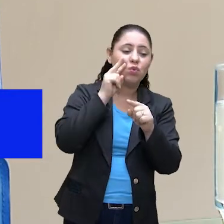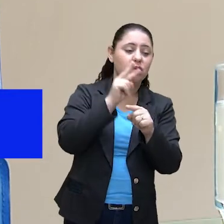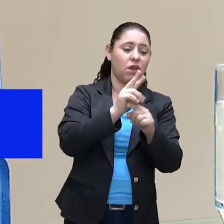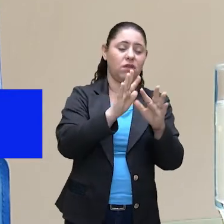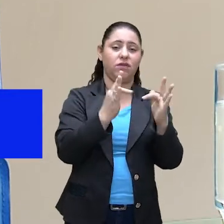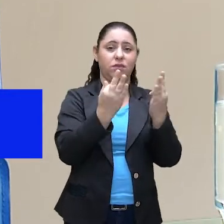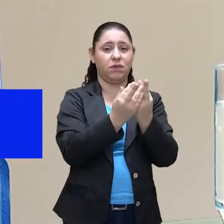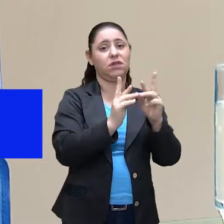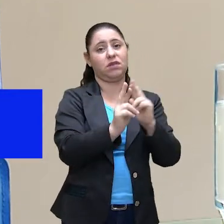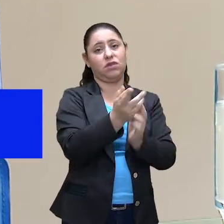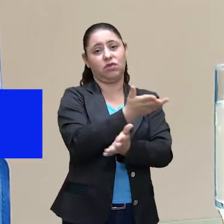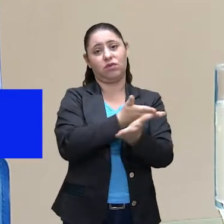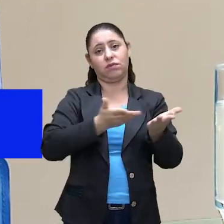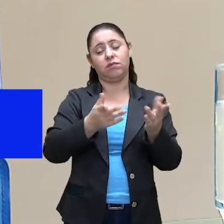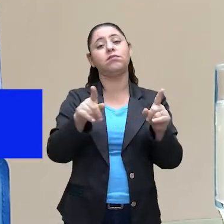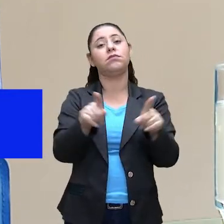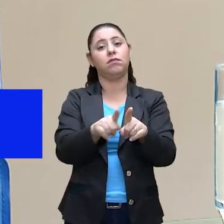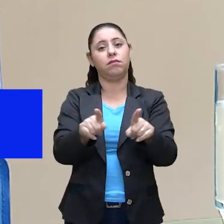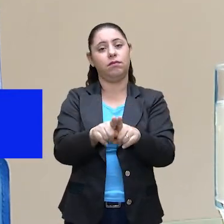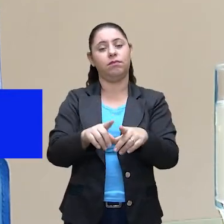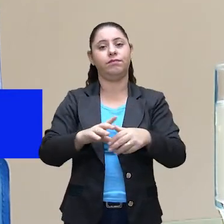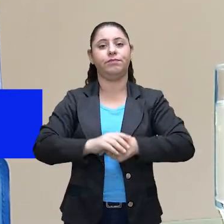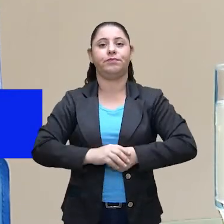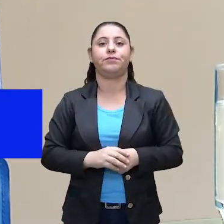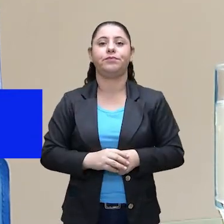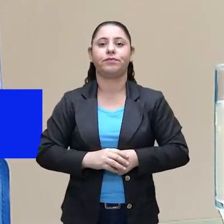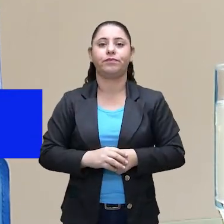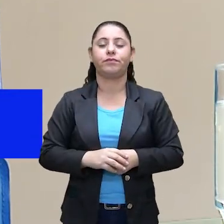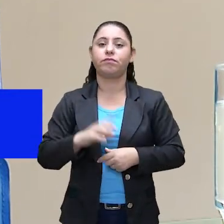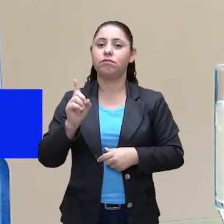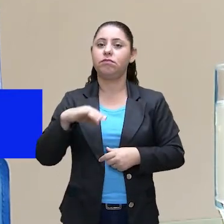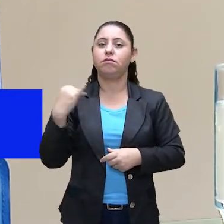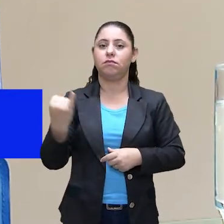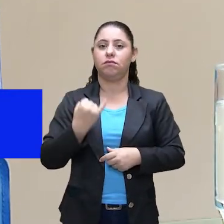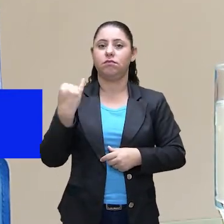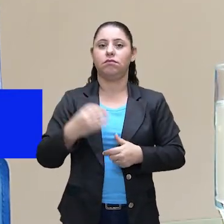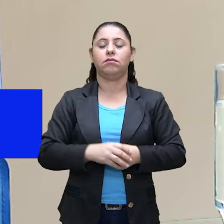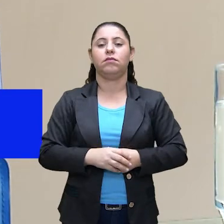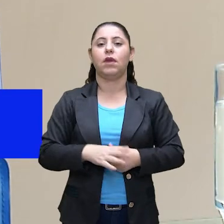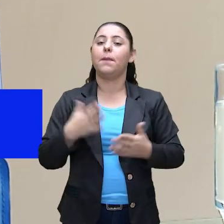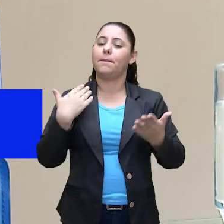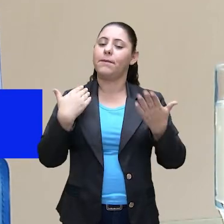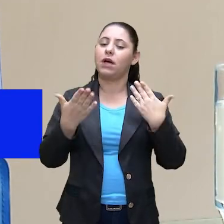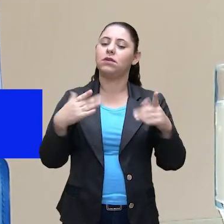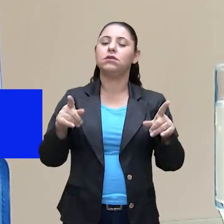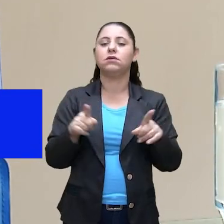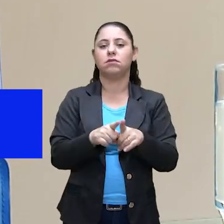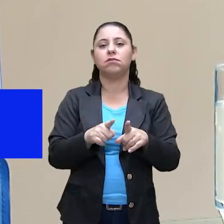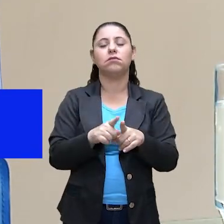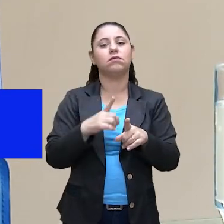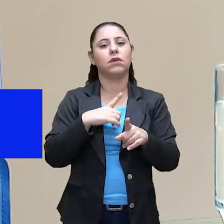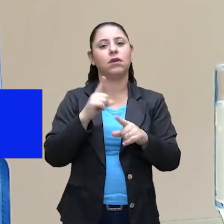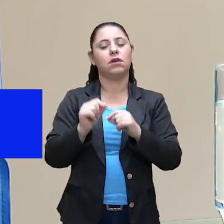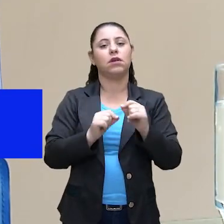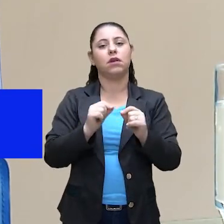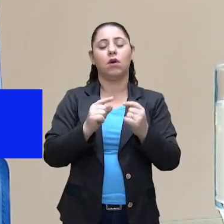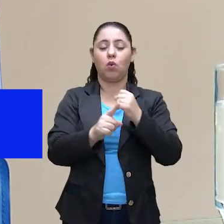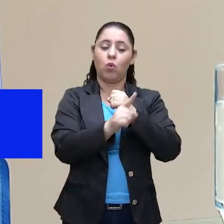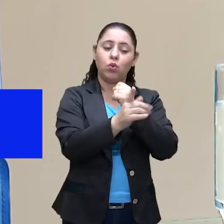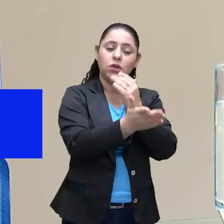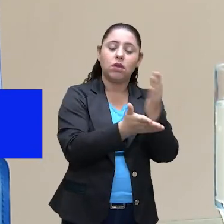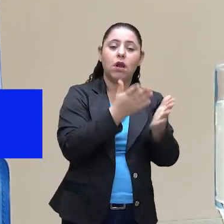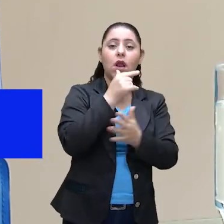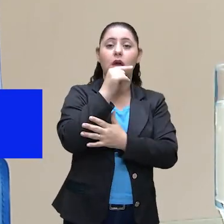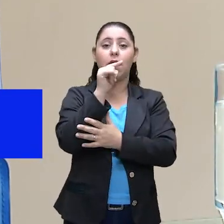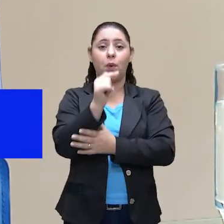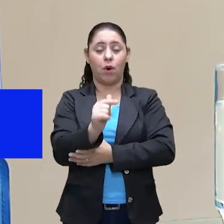manutenção da família, de interação com a família. Então é importante que ele tenha o psicólogo ao lado, que ele tenha